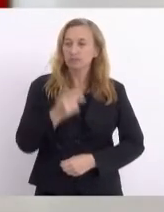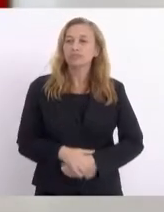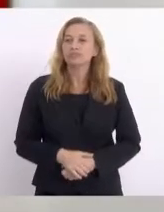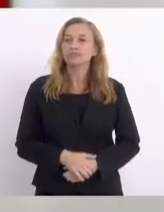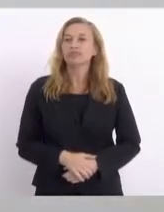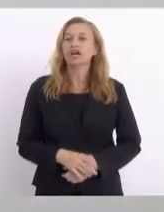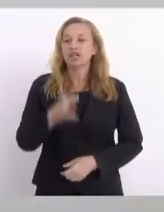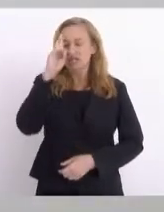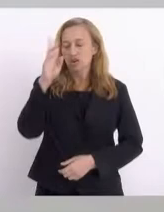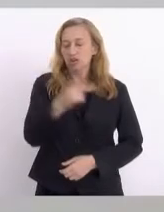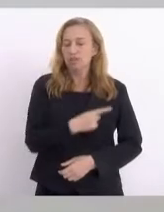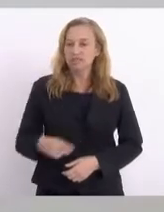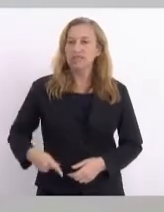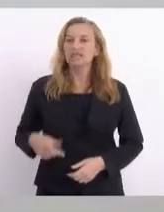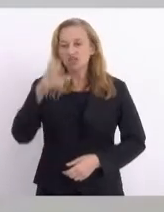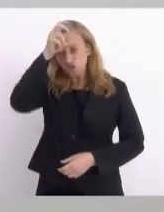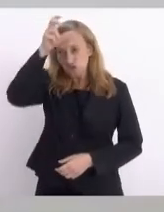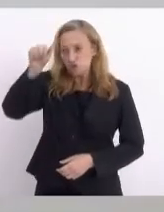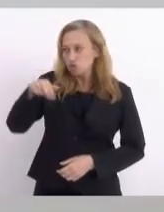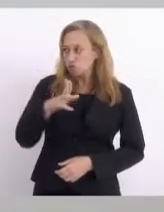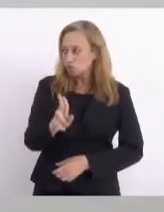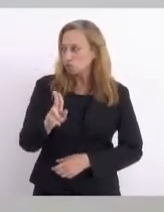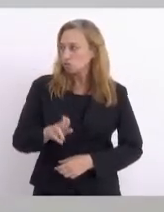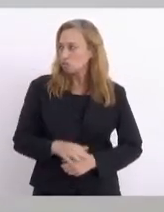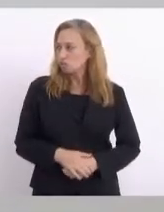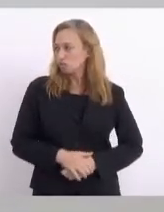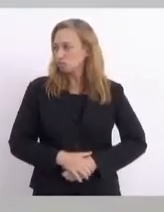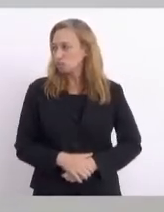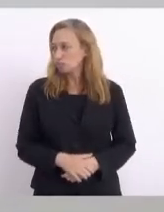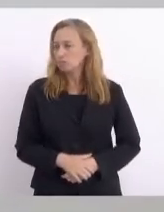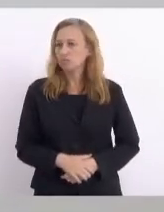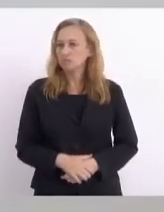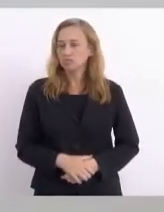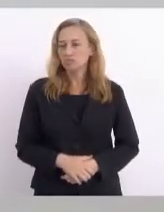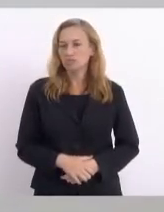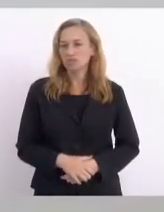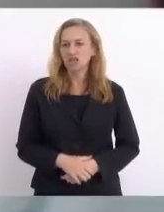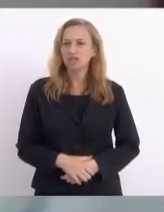Senhora presidente, Tia Ju, senhores deputados presentes,